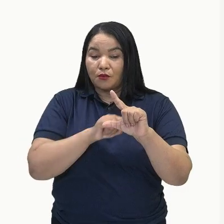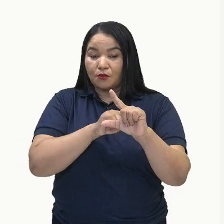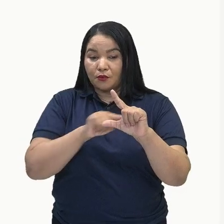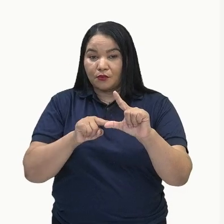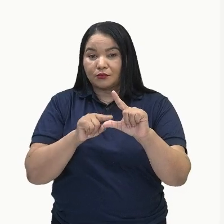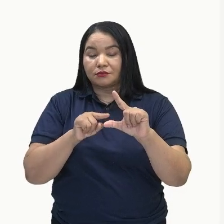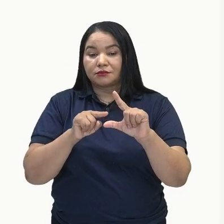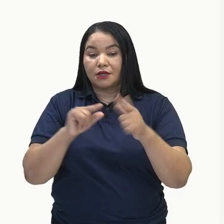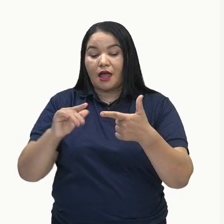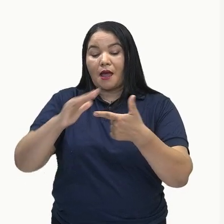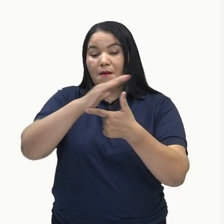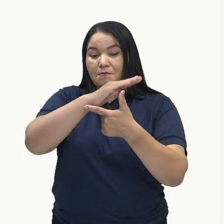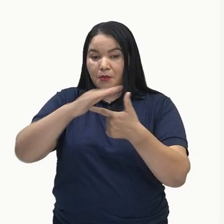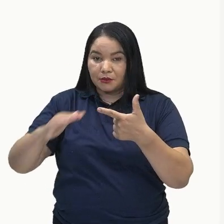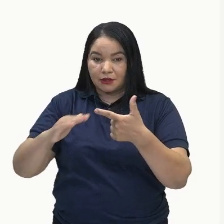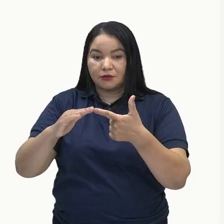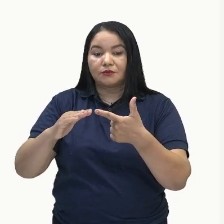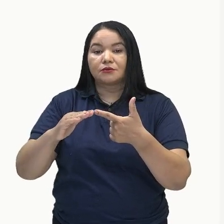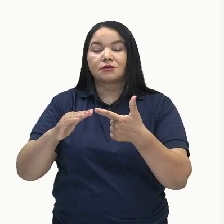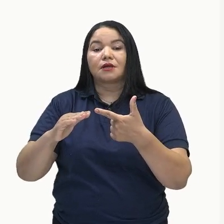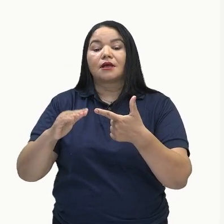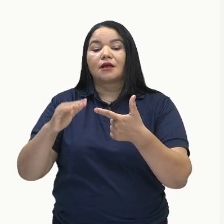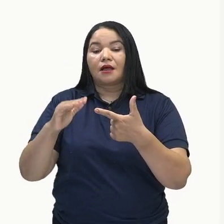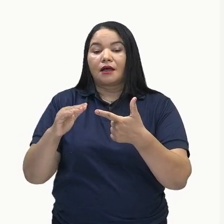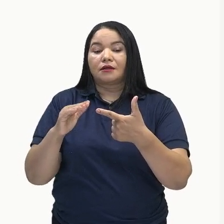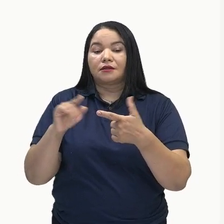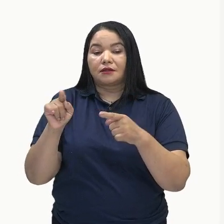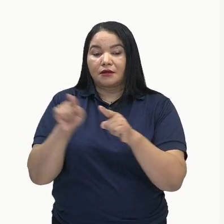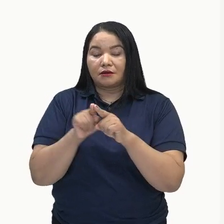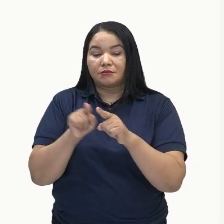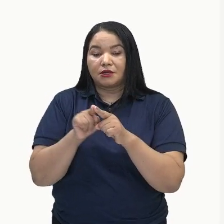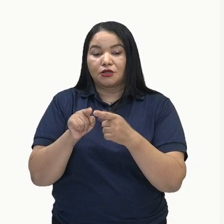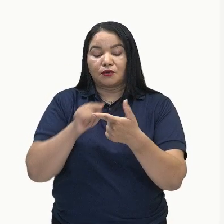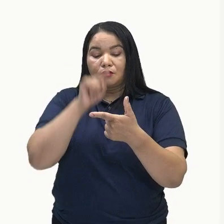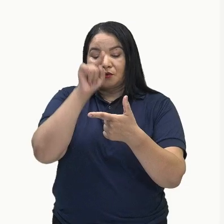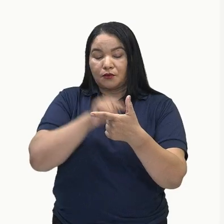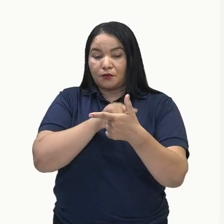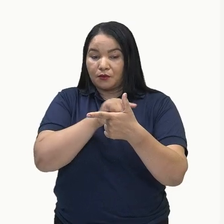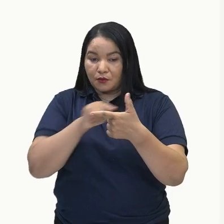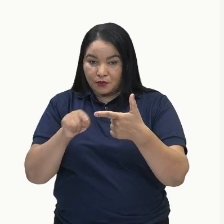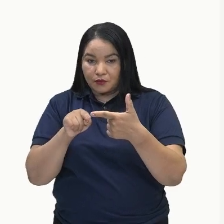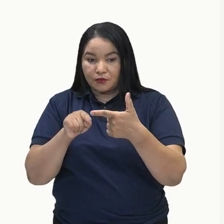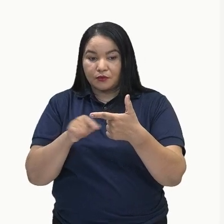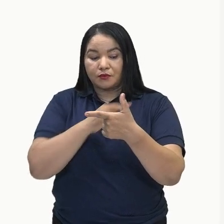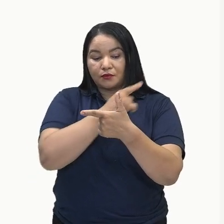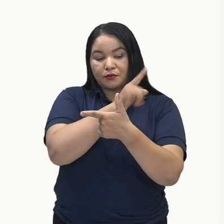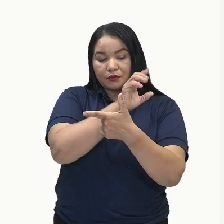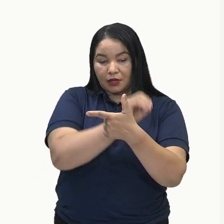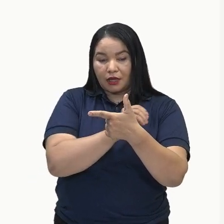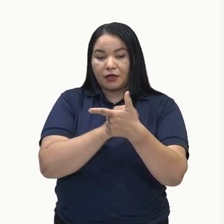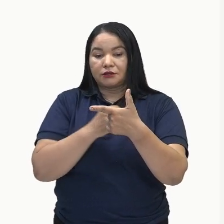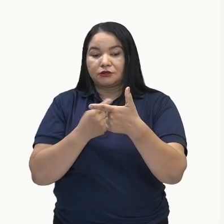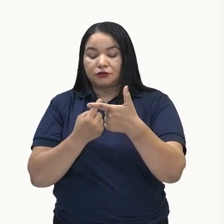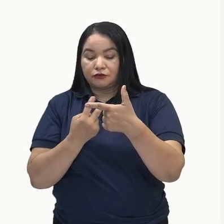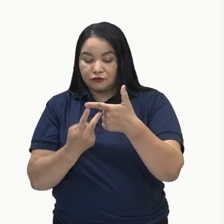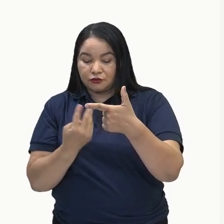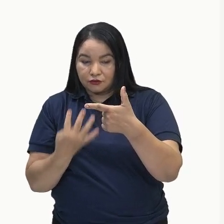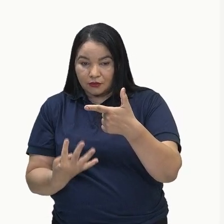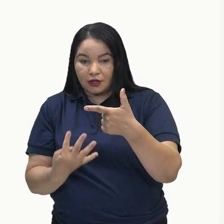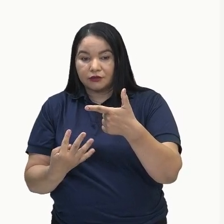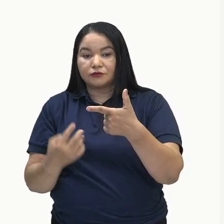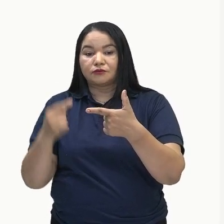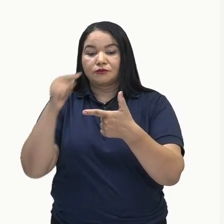cuja hipotenusa mede 26, e um cateto mede 10 e o outro mede 24, esse triângulo, ele